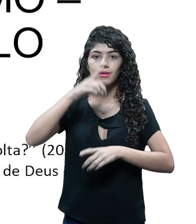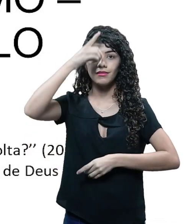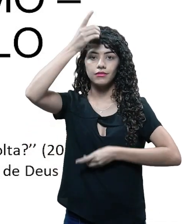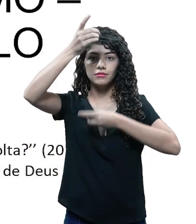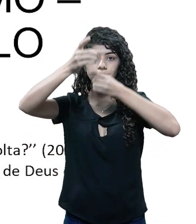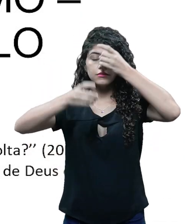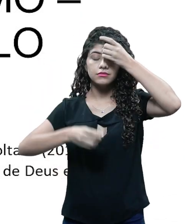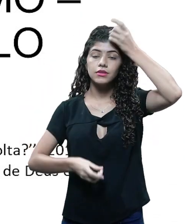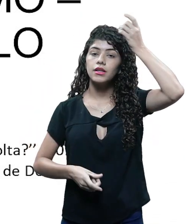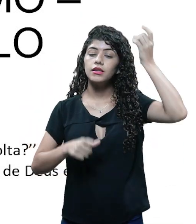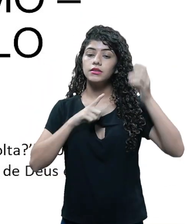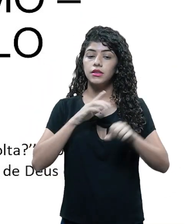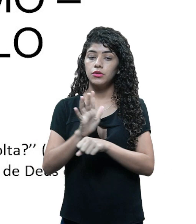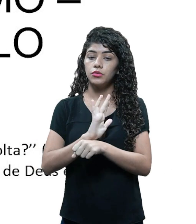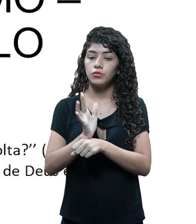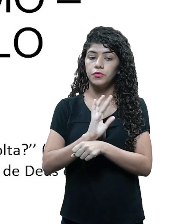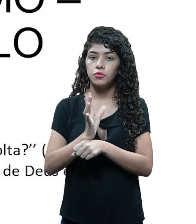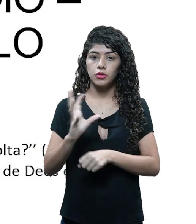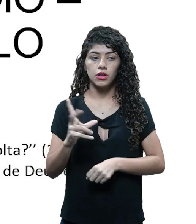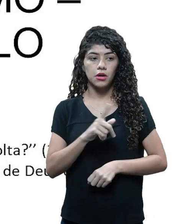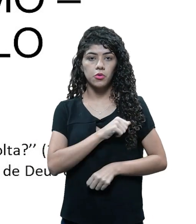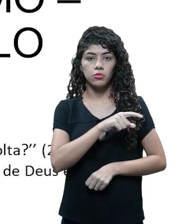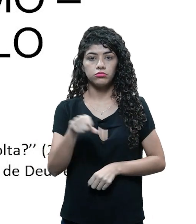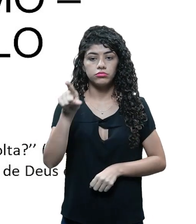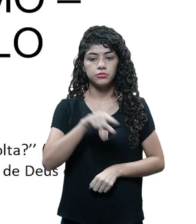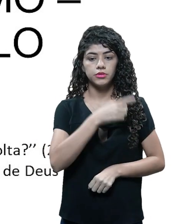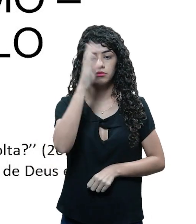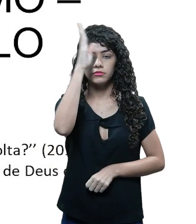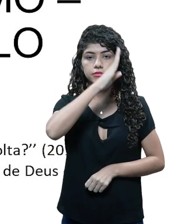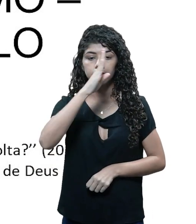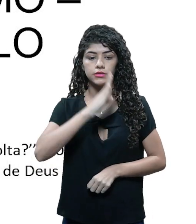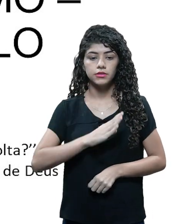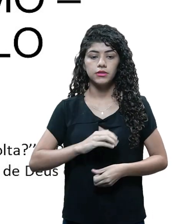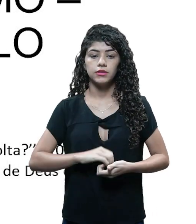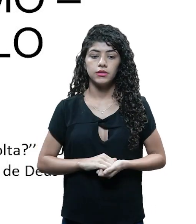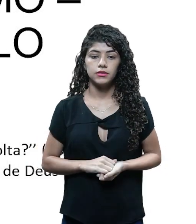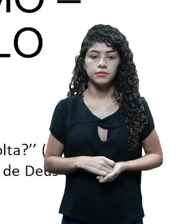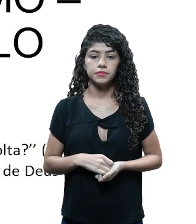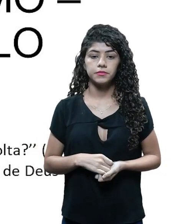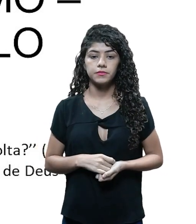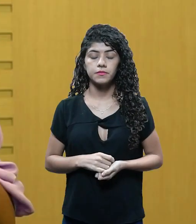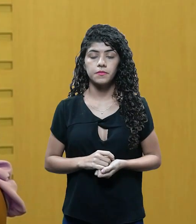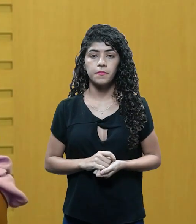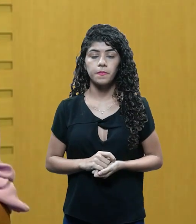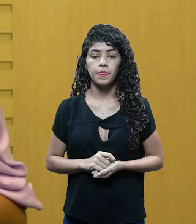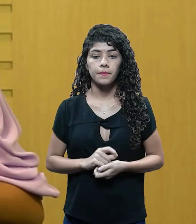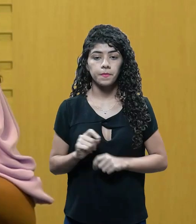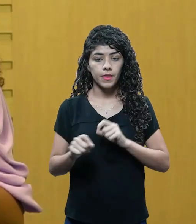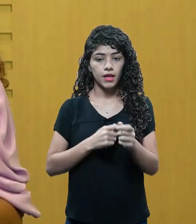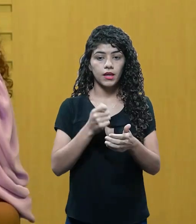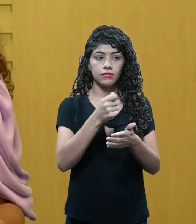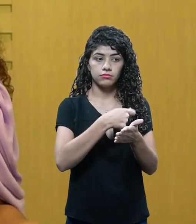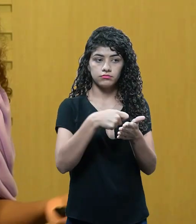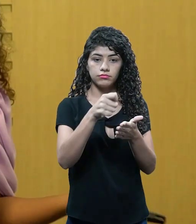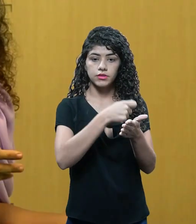de ideias também. Tem um filme chamado Amor Proibido, de uma cineasta brasileira chamada Adélia Sampaio, que